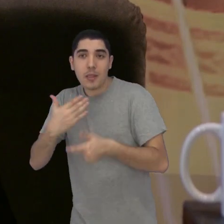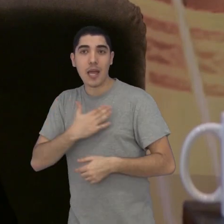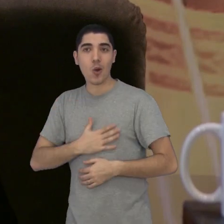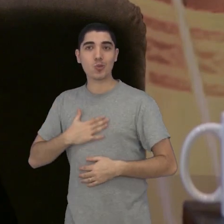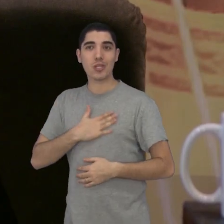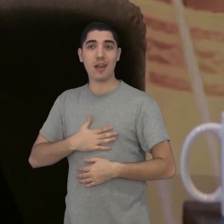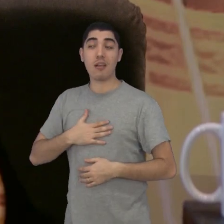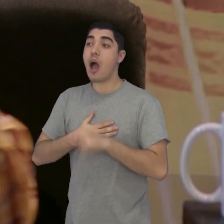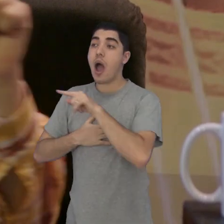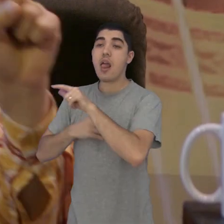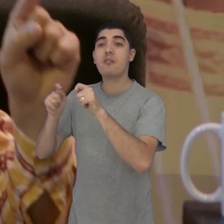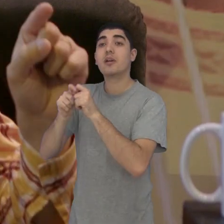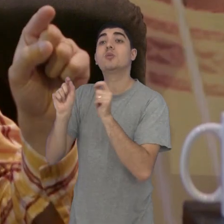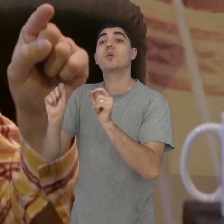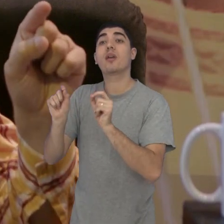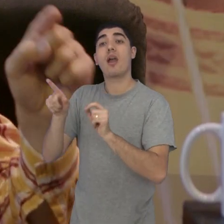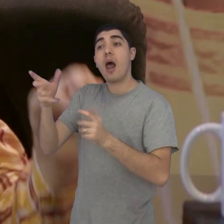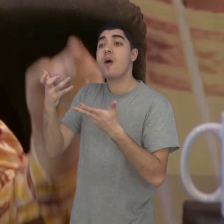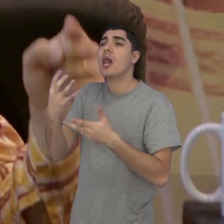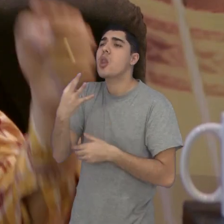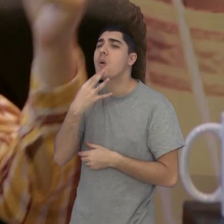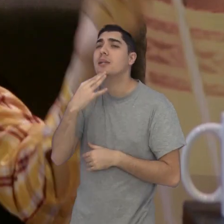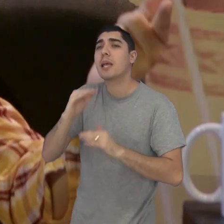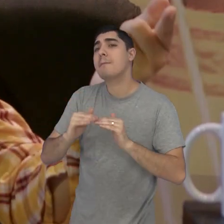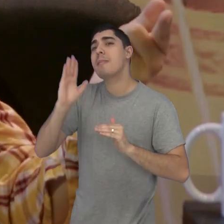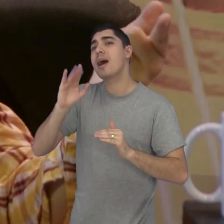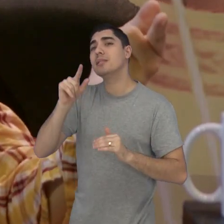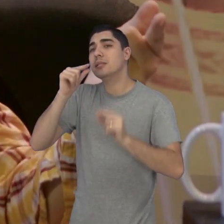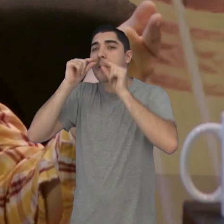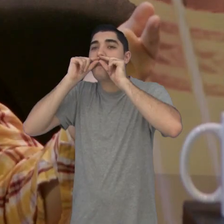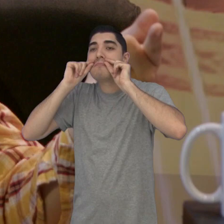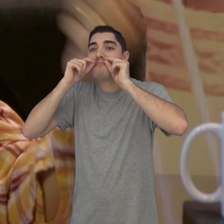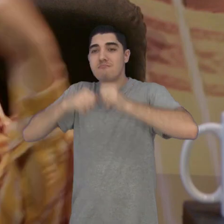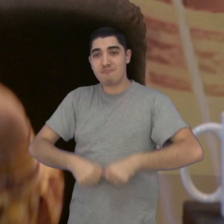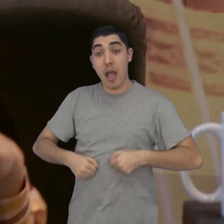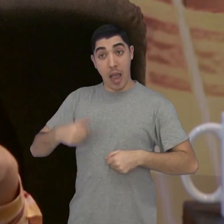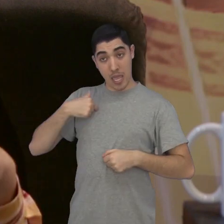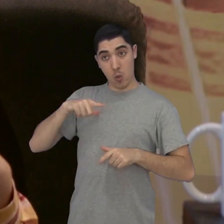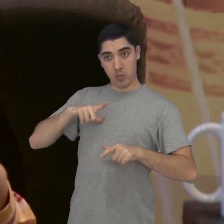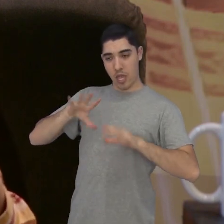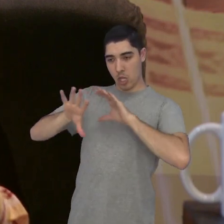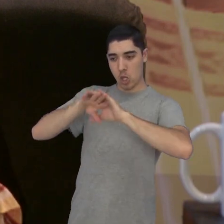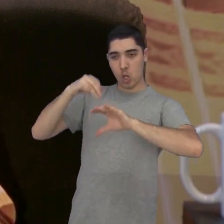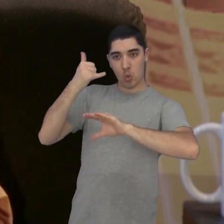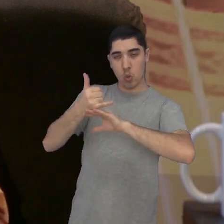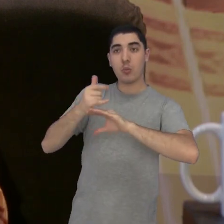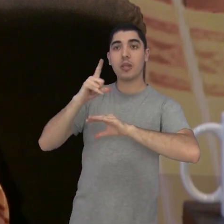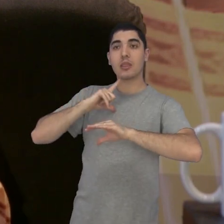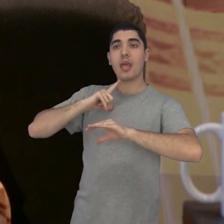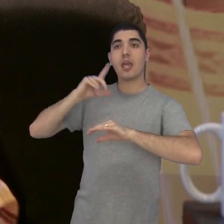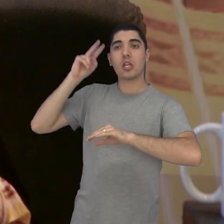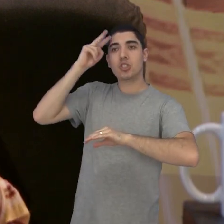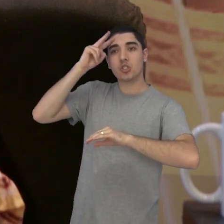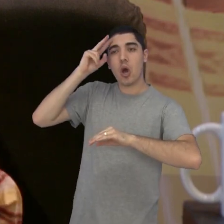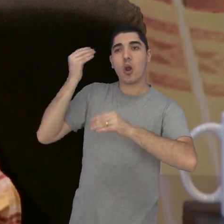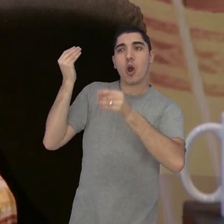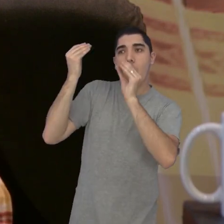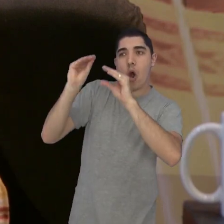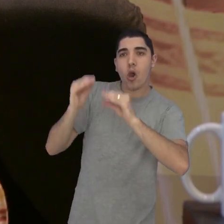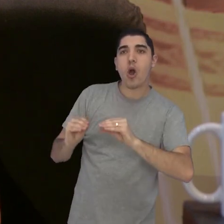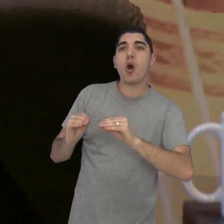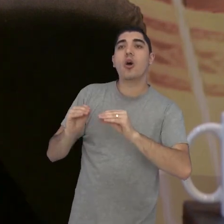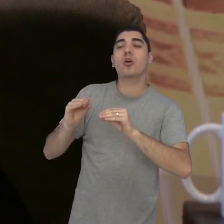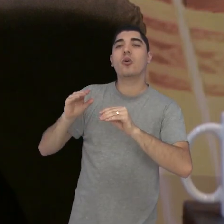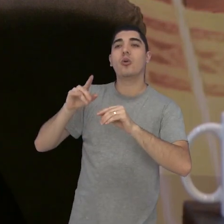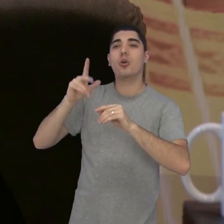trabalho. E aí, o que eles fazem? Quero conhecer sobre o Mazzaropi. E através de um canal que eu tenho no YouTube, eu conto curiosidades